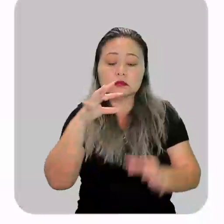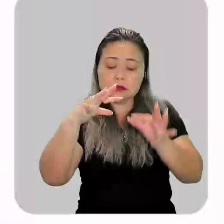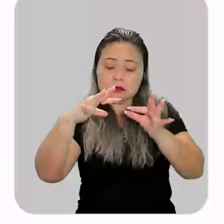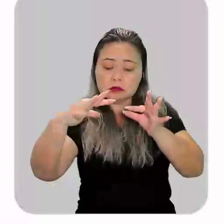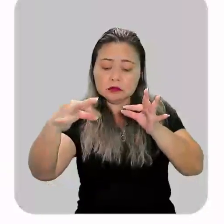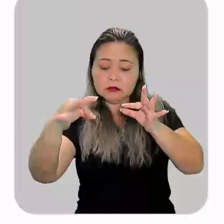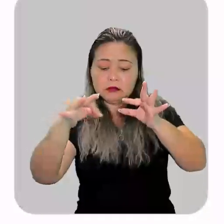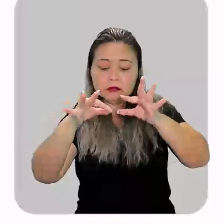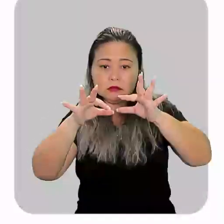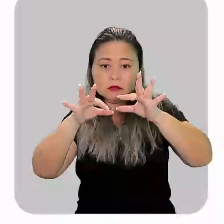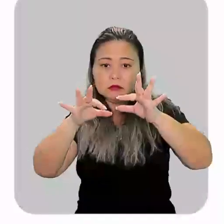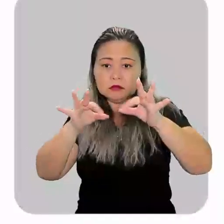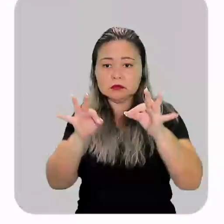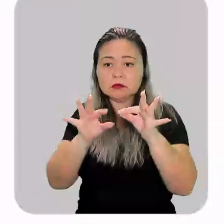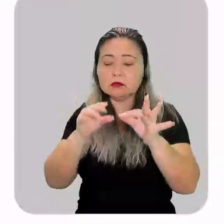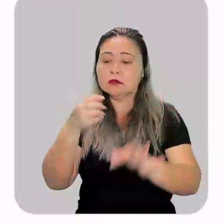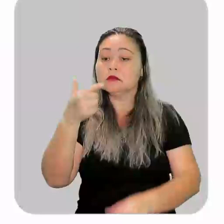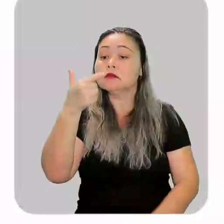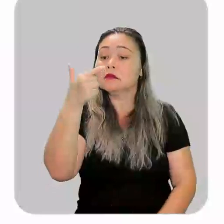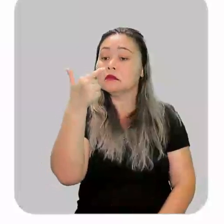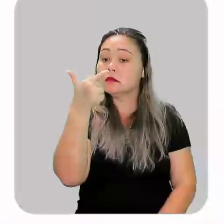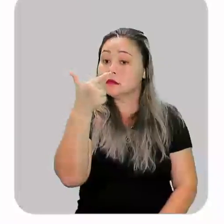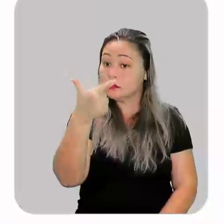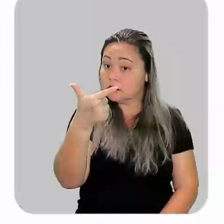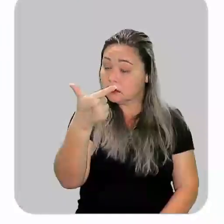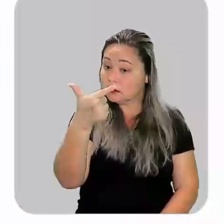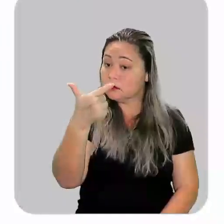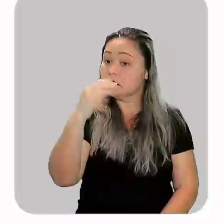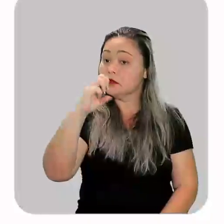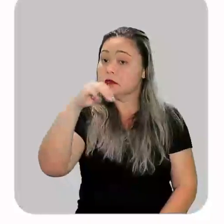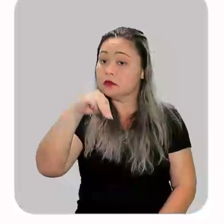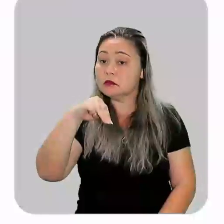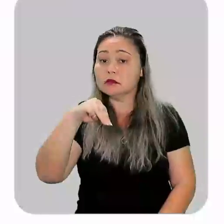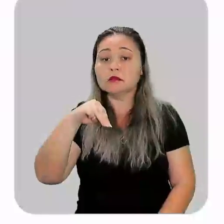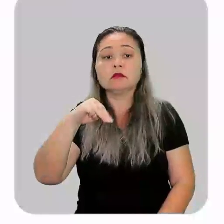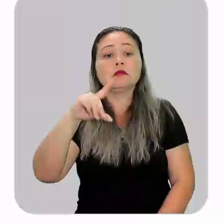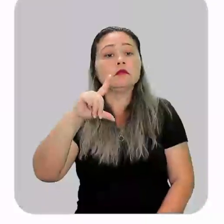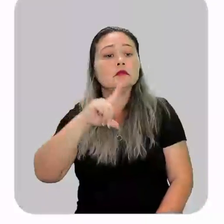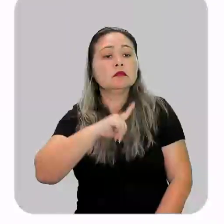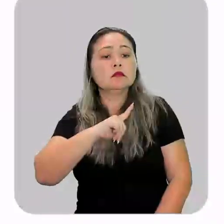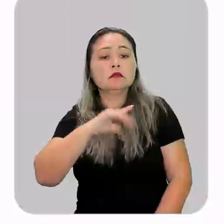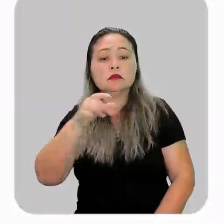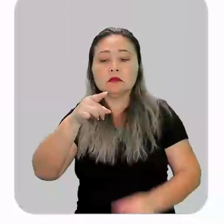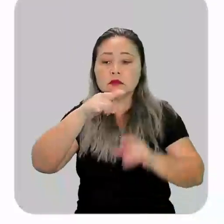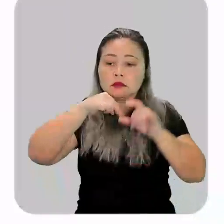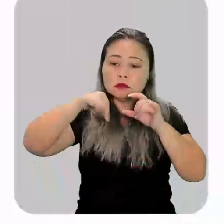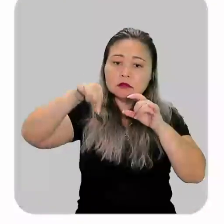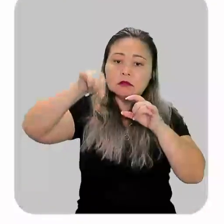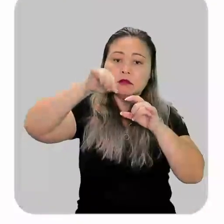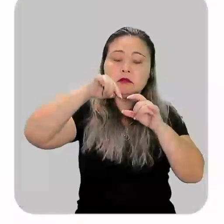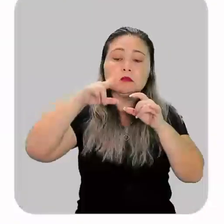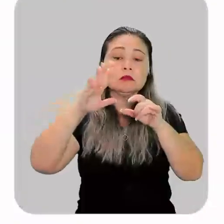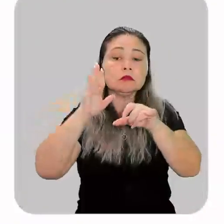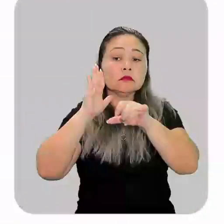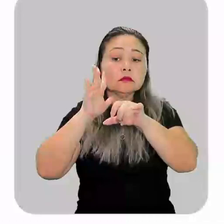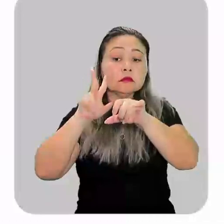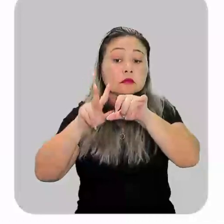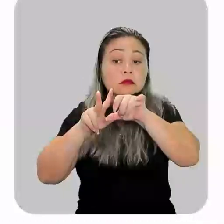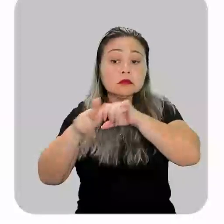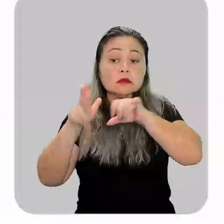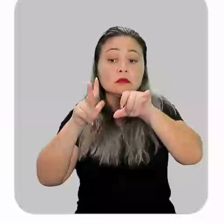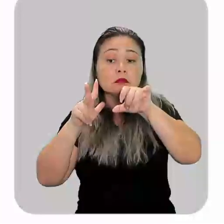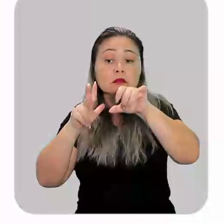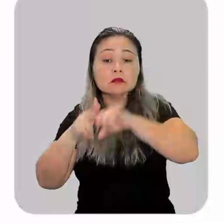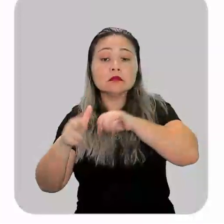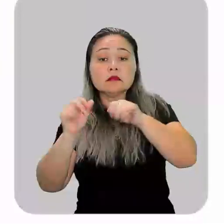medem 2 centímetros cada. E 2 rodelas cilíndricas de limão